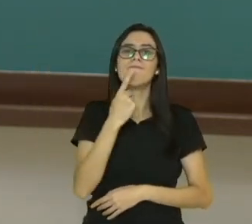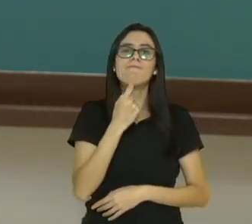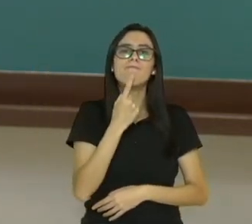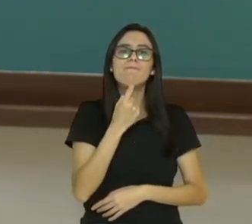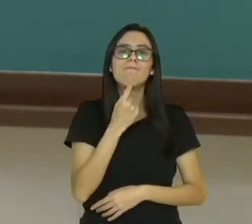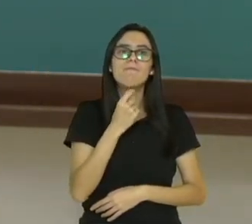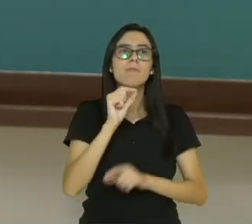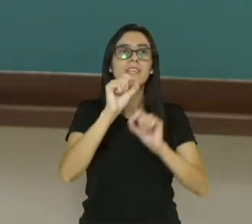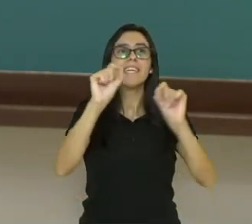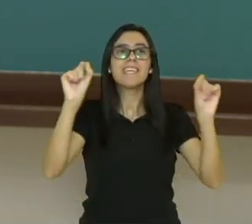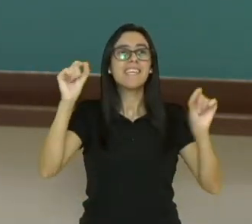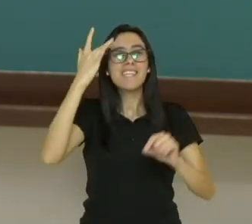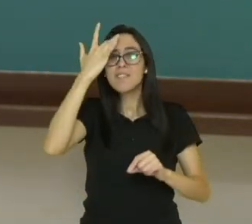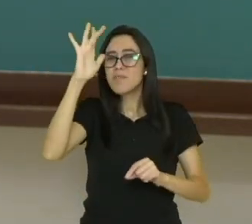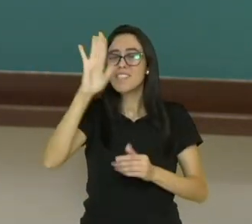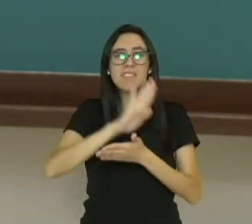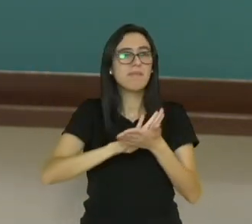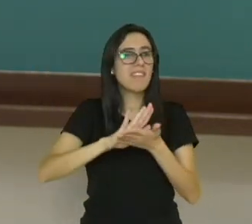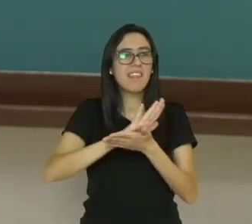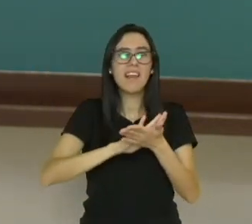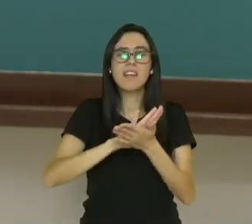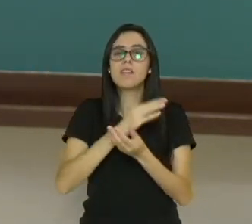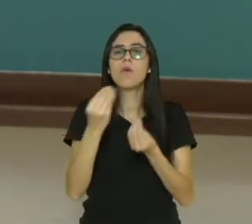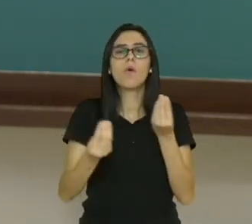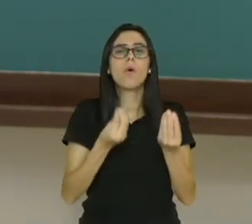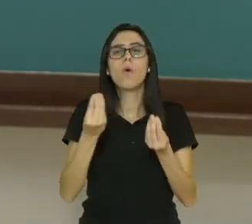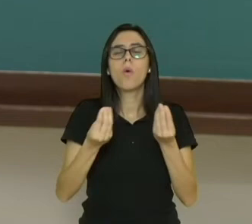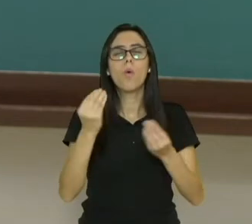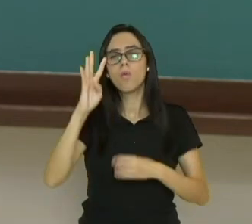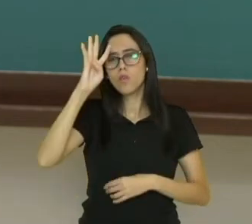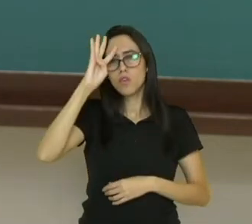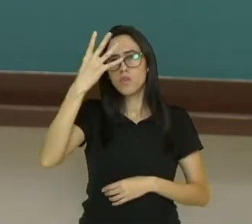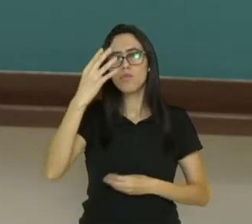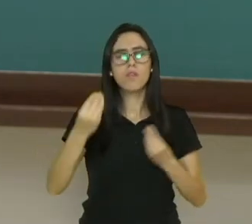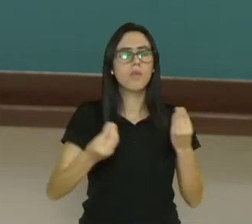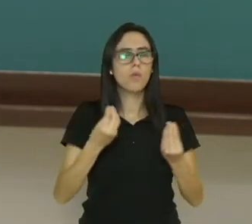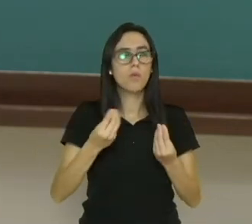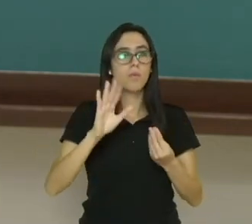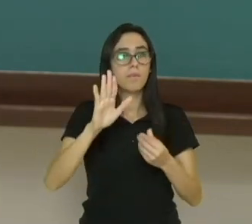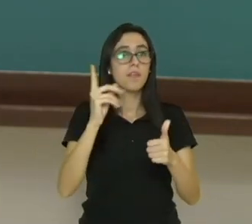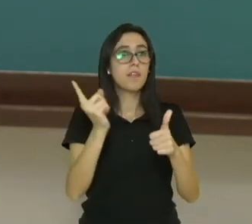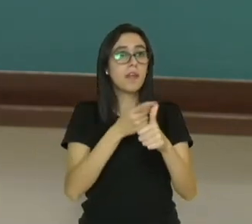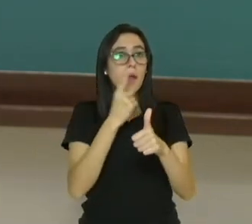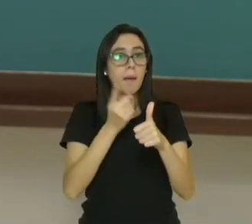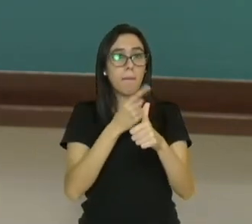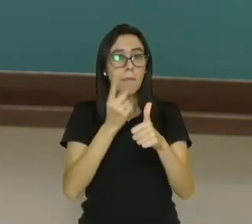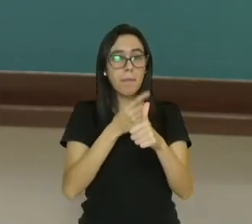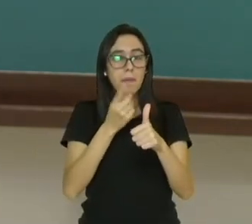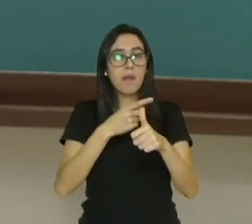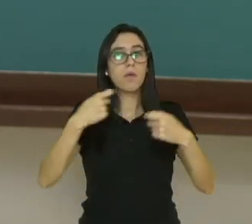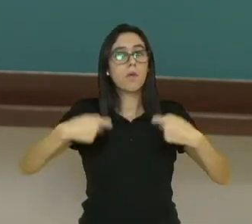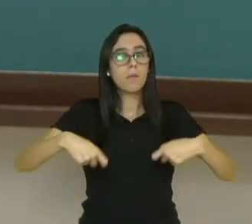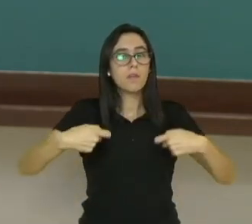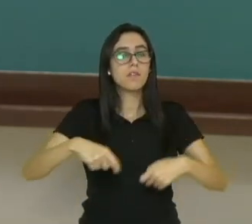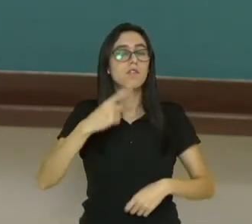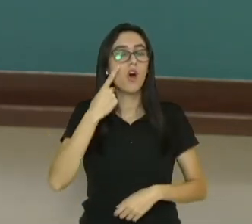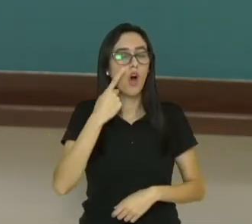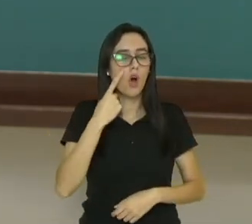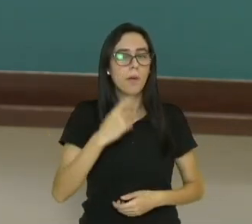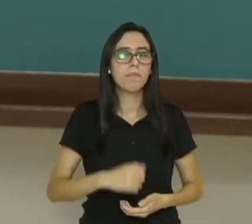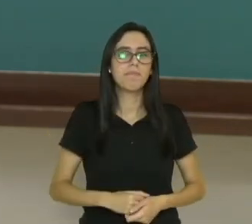pedacinho vermelho. Então, como é que a gente vai resolver isso? A primeira coisa que a gente tem que calcular é o seguinte.